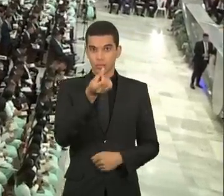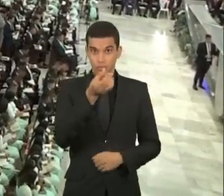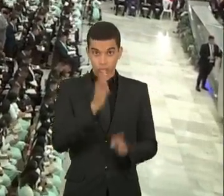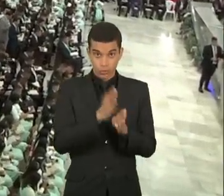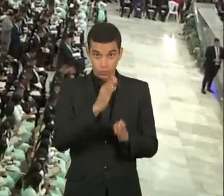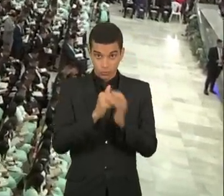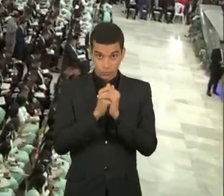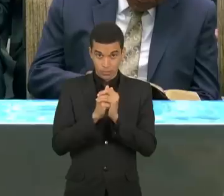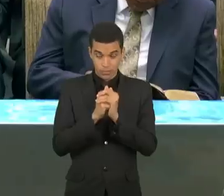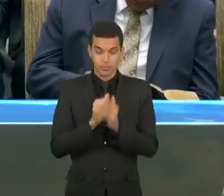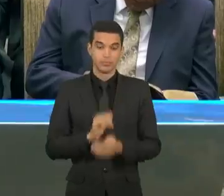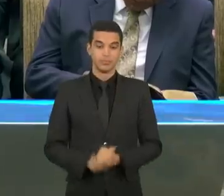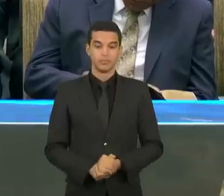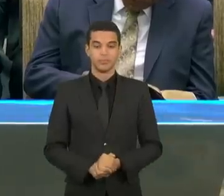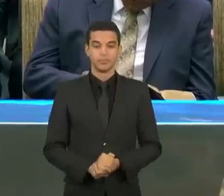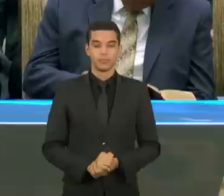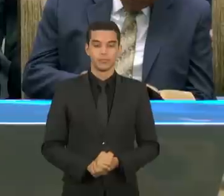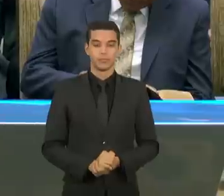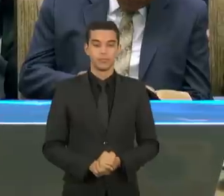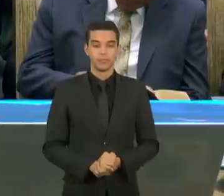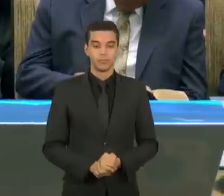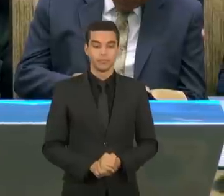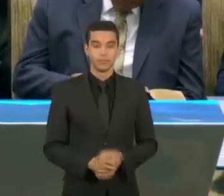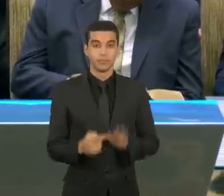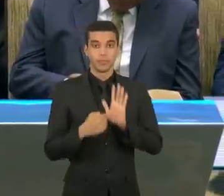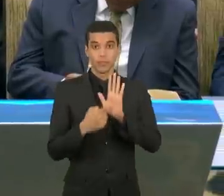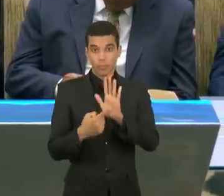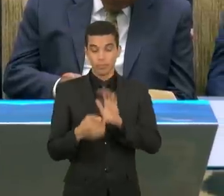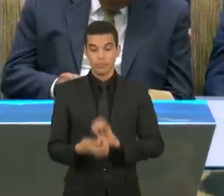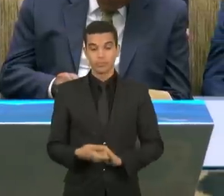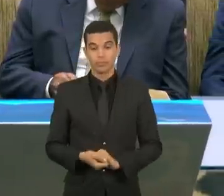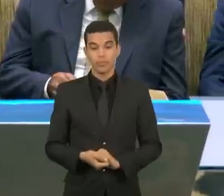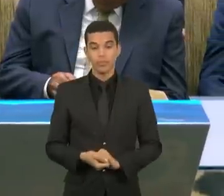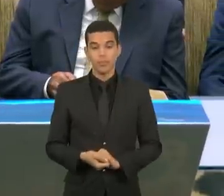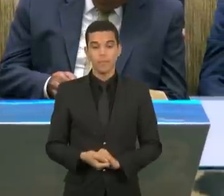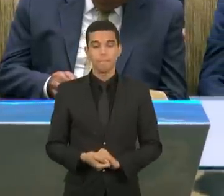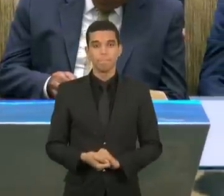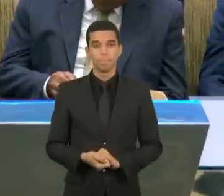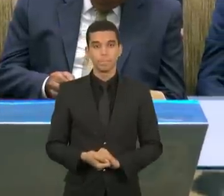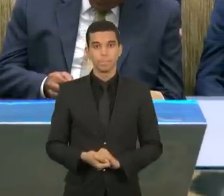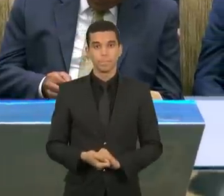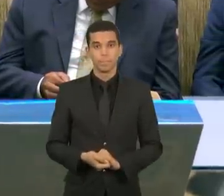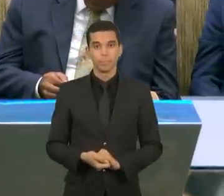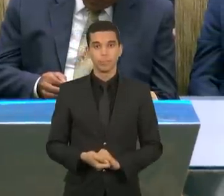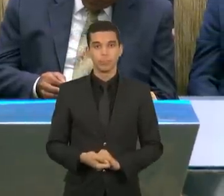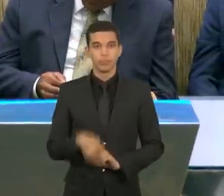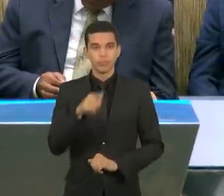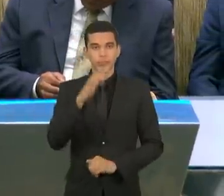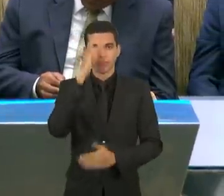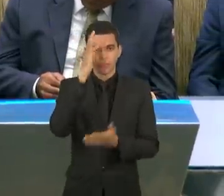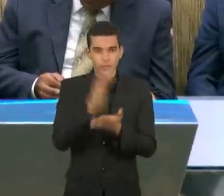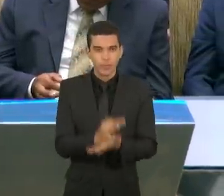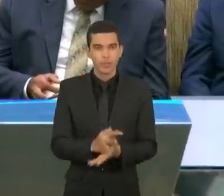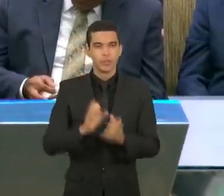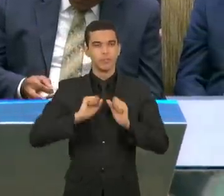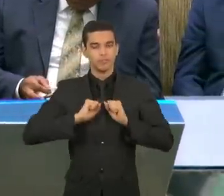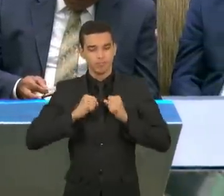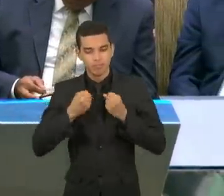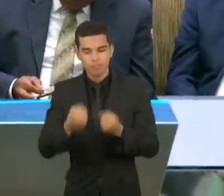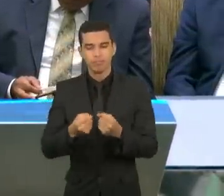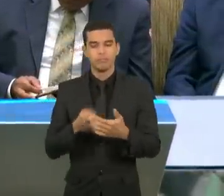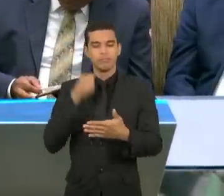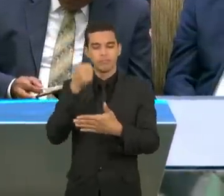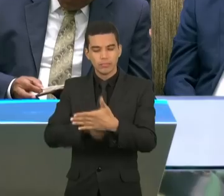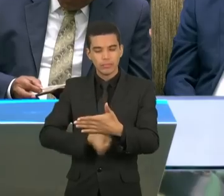Veja o que é que ele diz: combata o bom combate da fé. De novo,